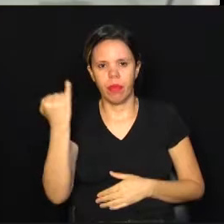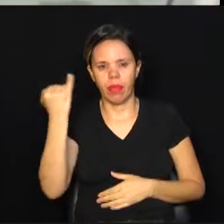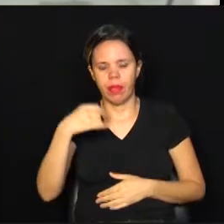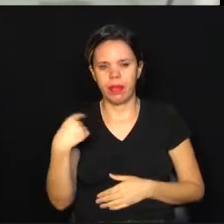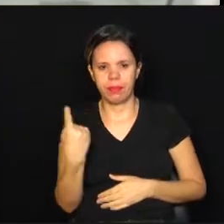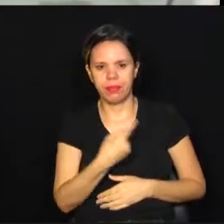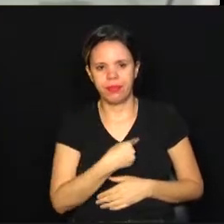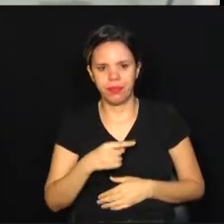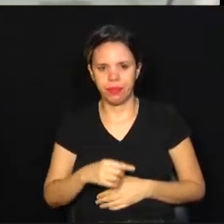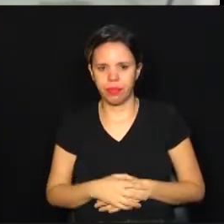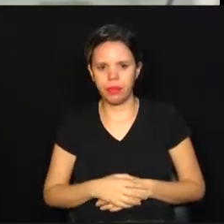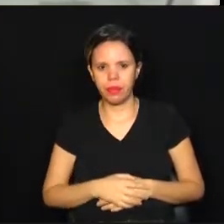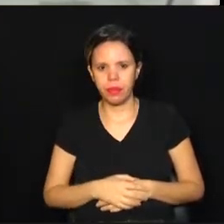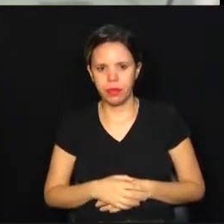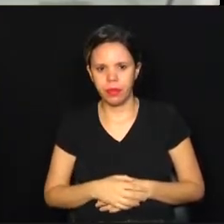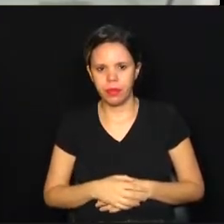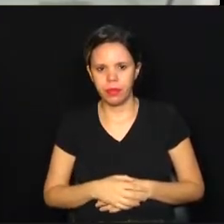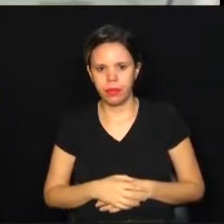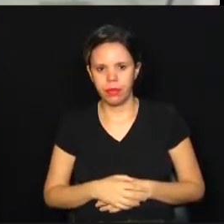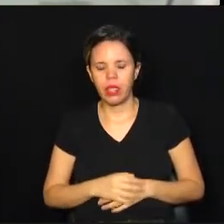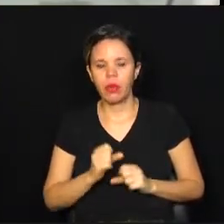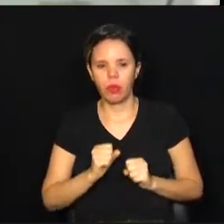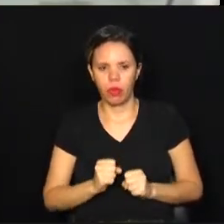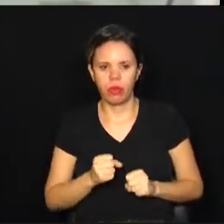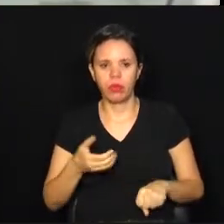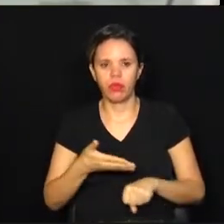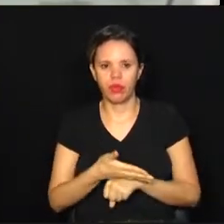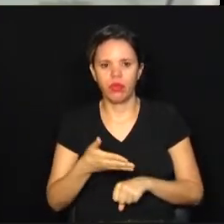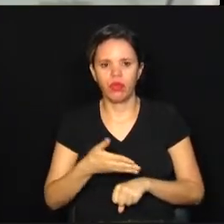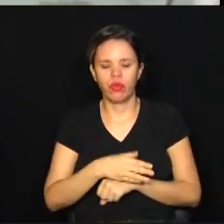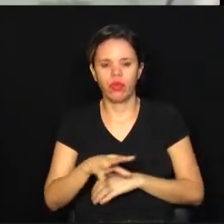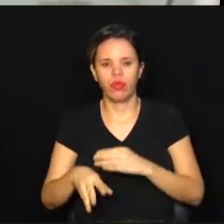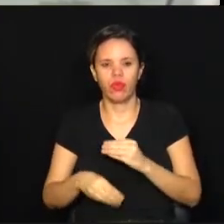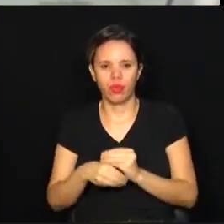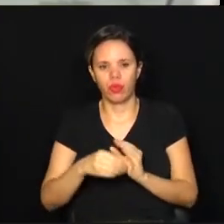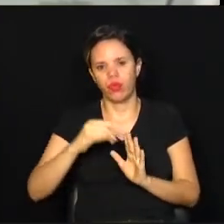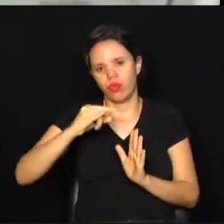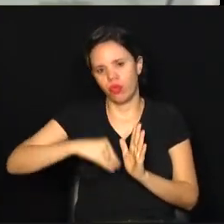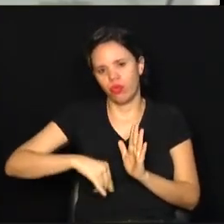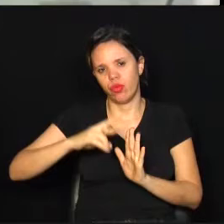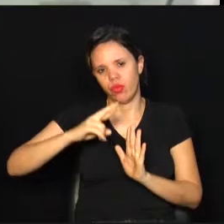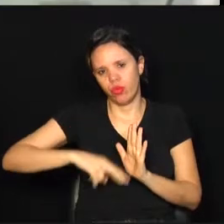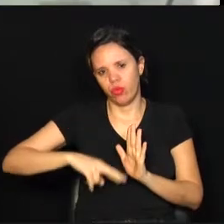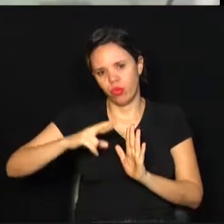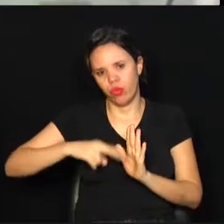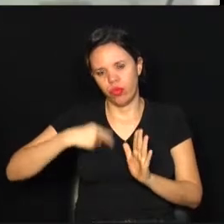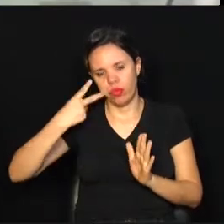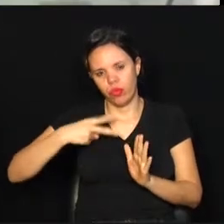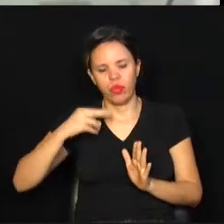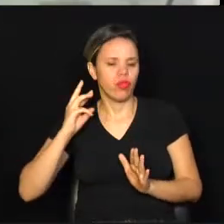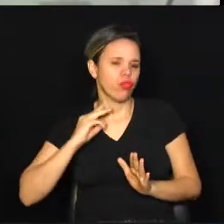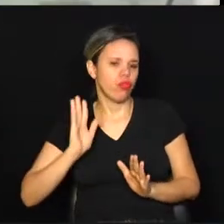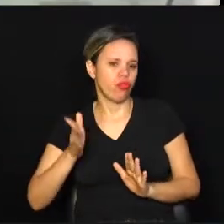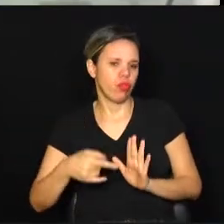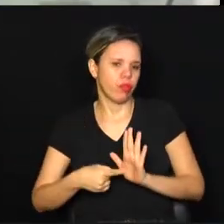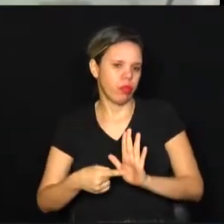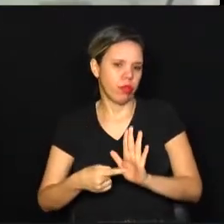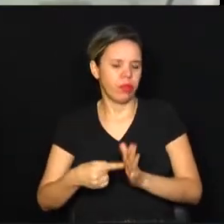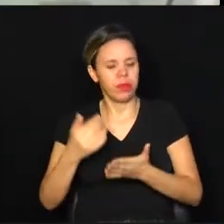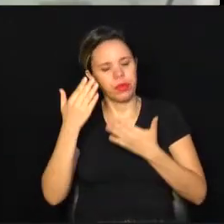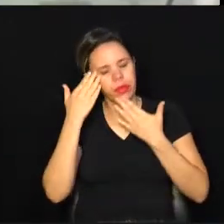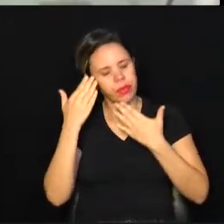nós depois podemos compor esse relatório com o caráter que o vereador Cecílio já apresentou. Então,